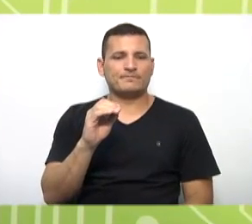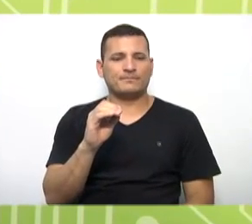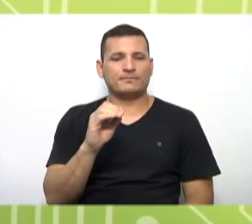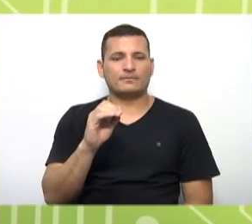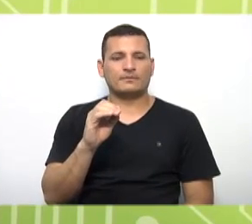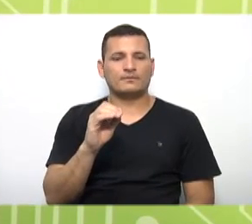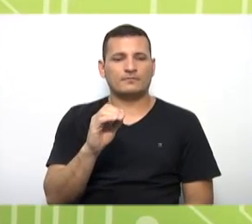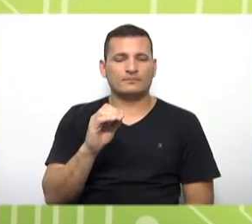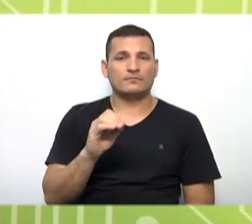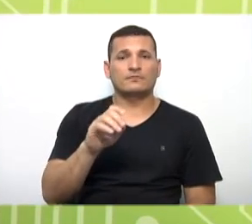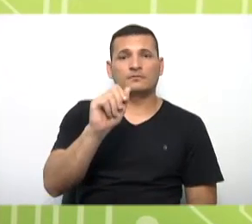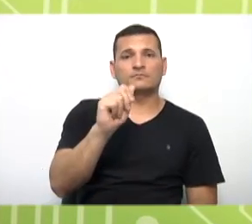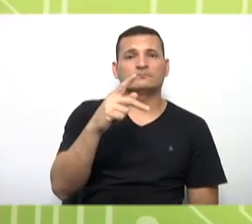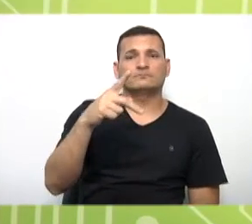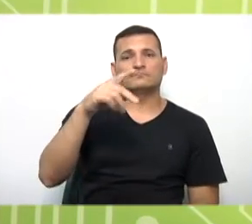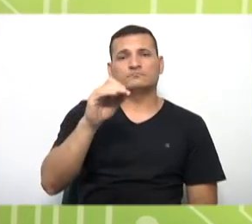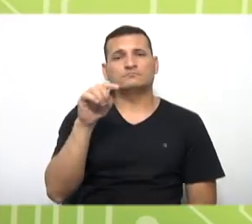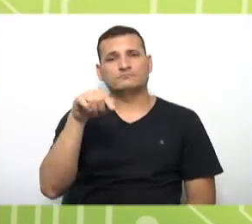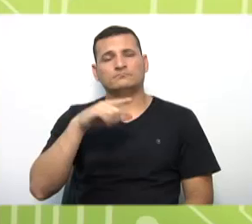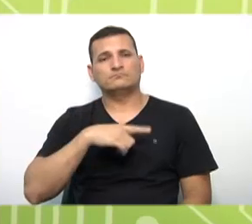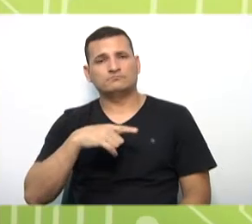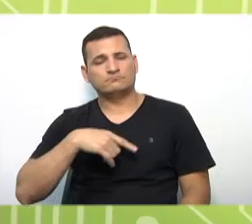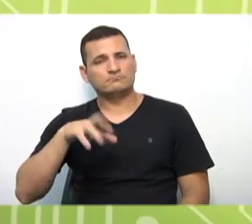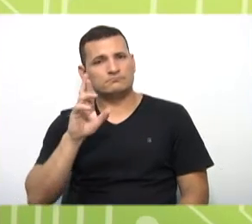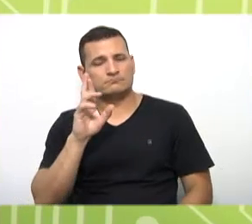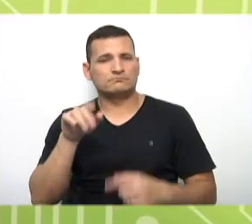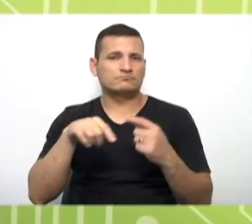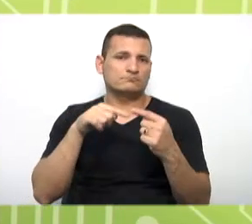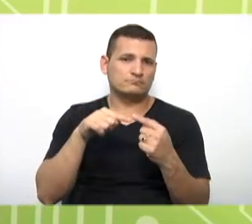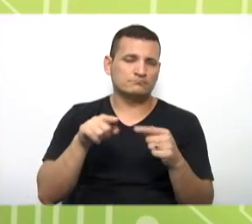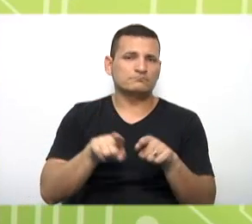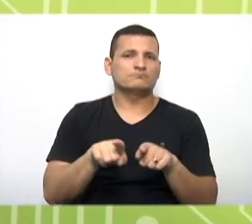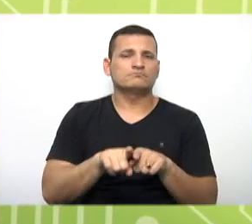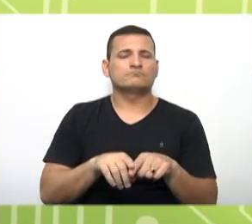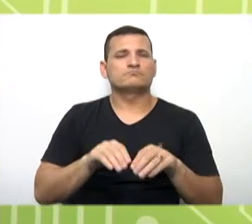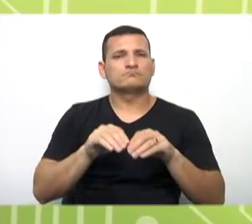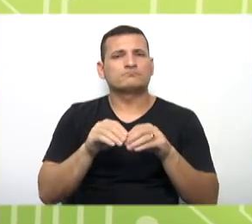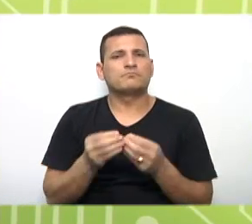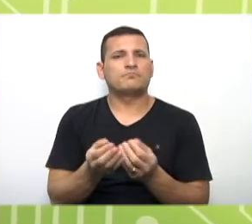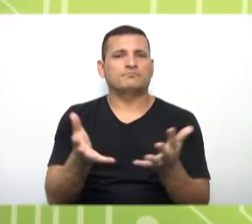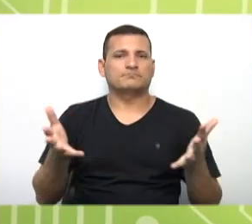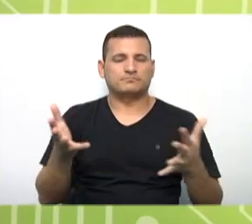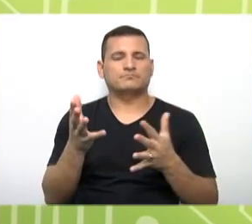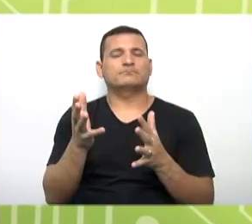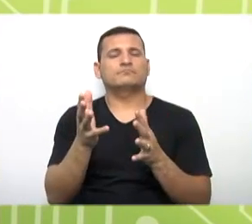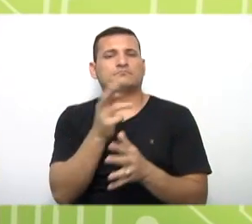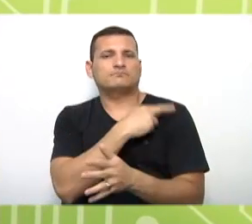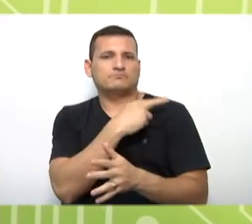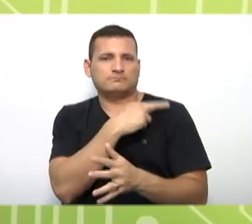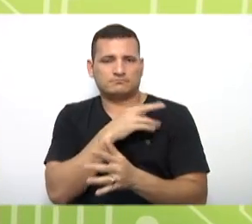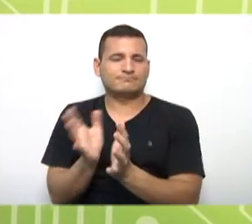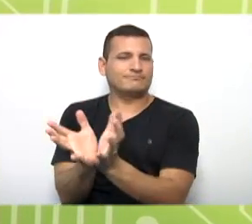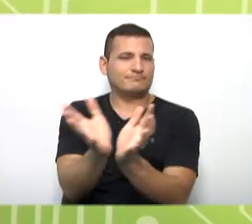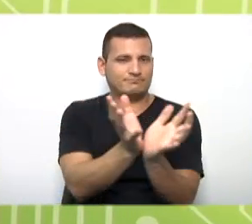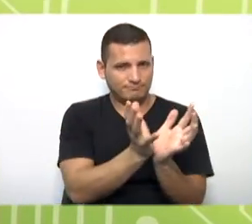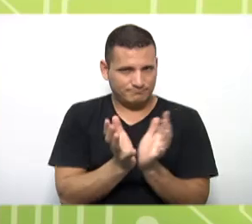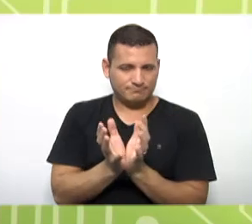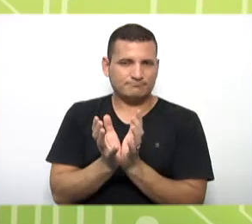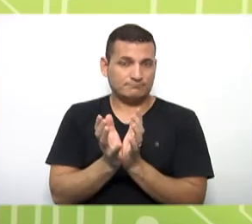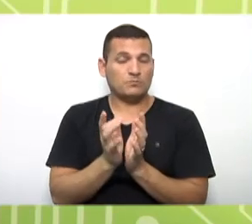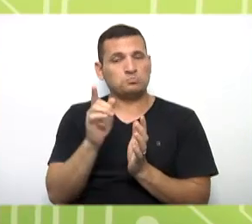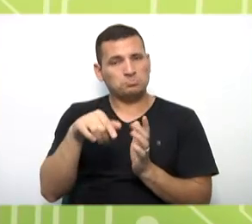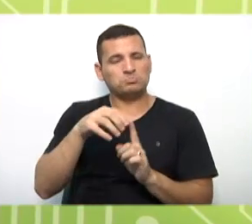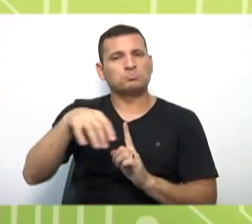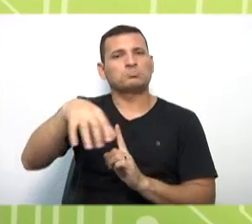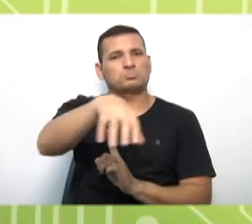ela define objetivos e ela atribui responsabilidades para equipes realizarem esses objetivos. Então, é uma liderança